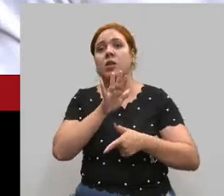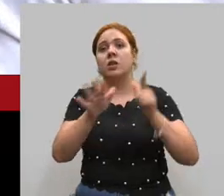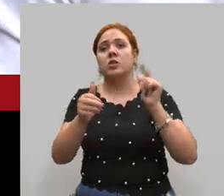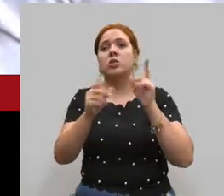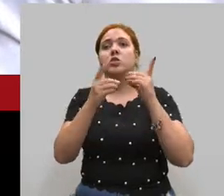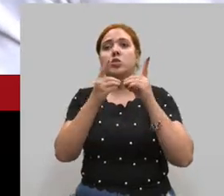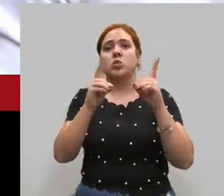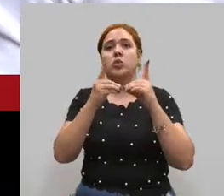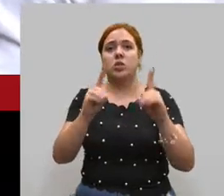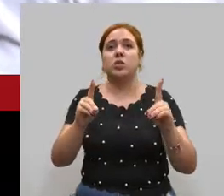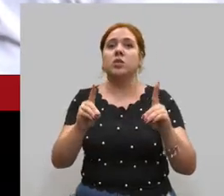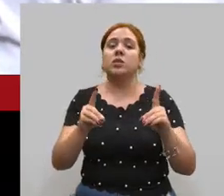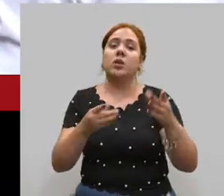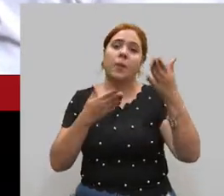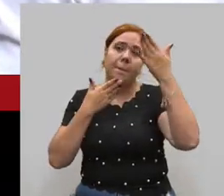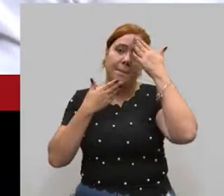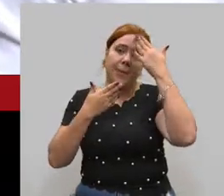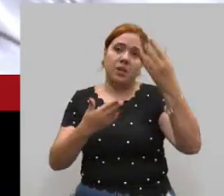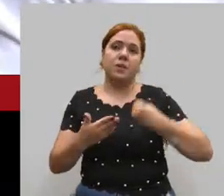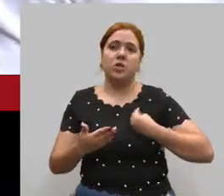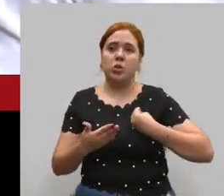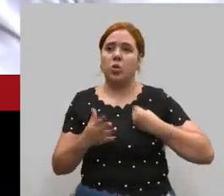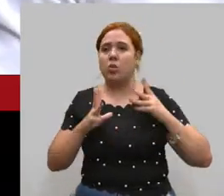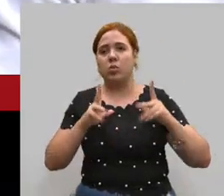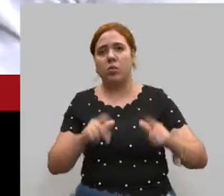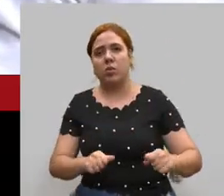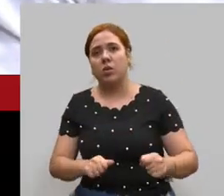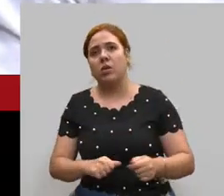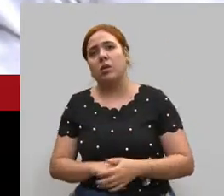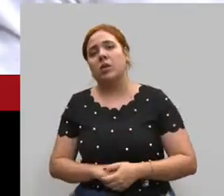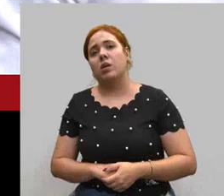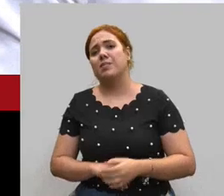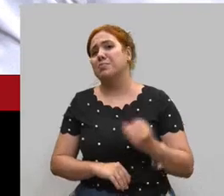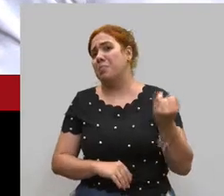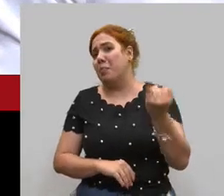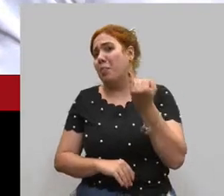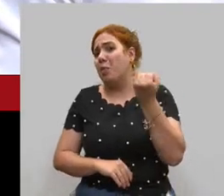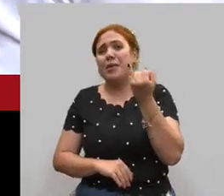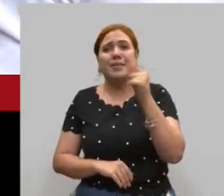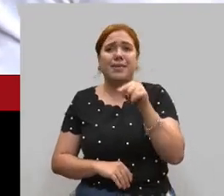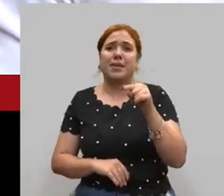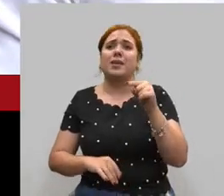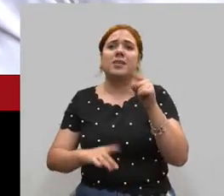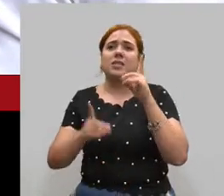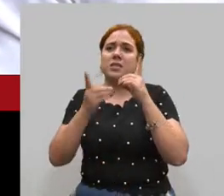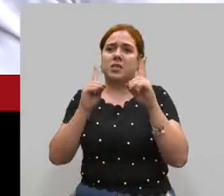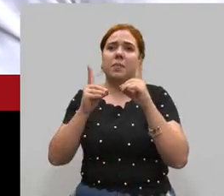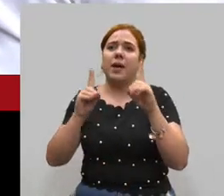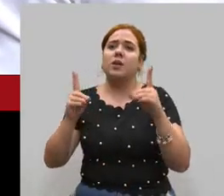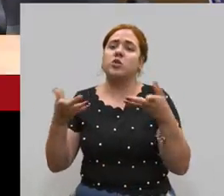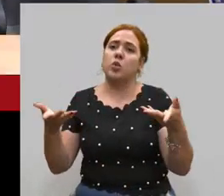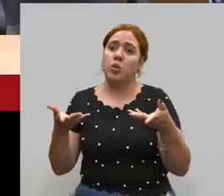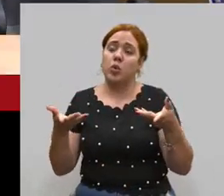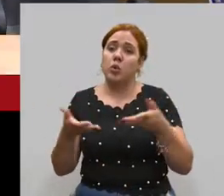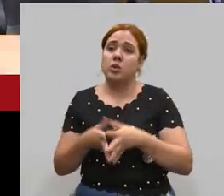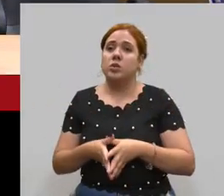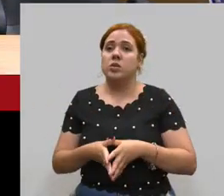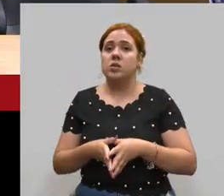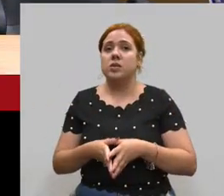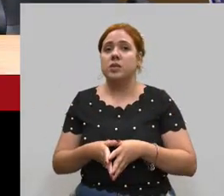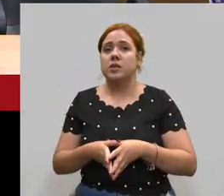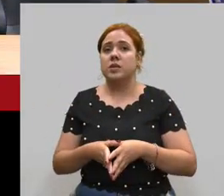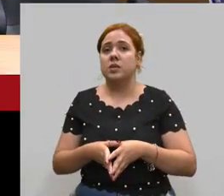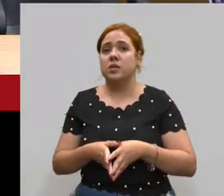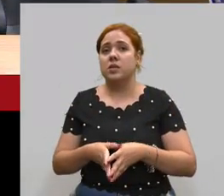gostaria aqui de agradecer a presença de todos dizer da importância dessa Audiência hoje da construção que foi realizada eu acho que com os